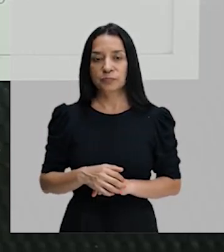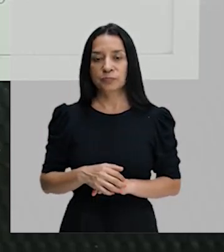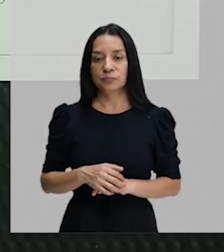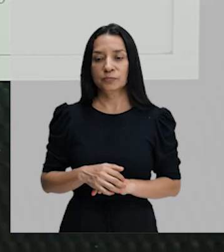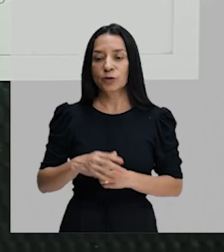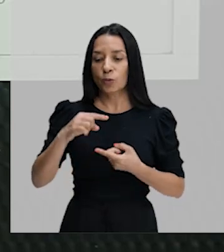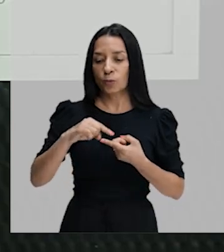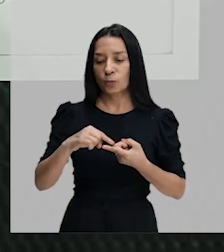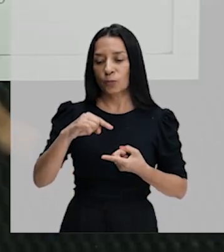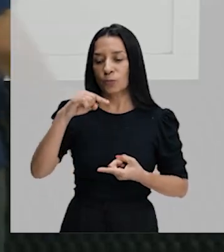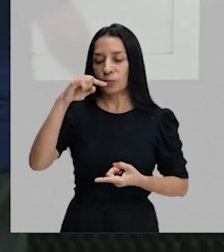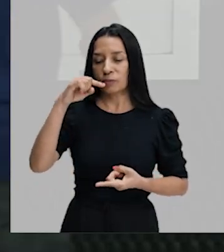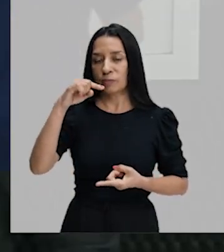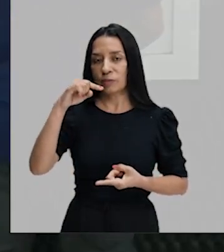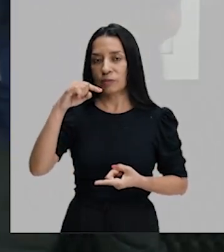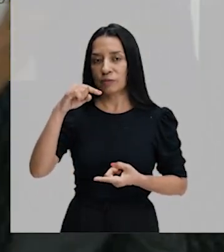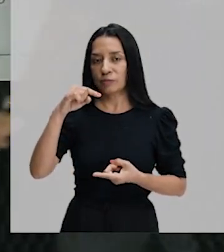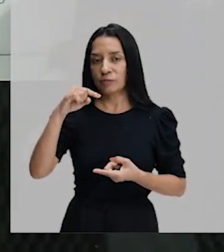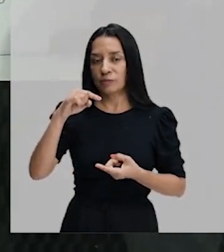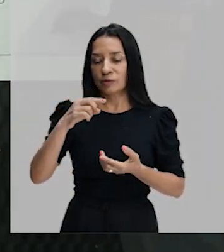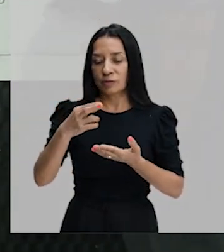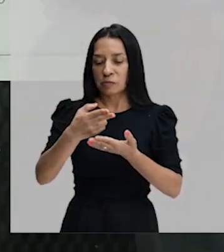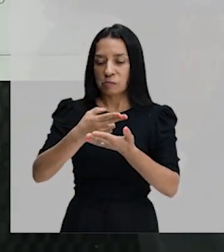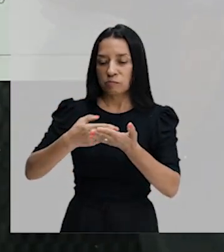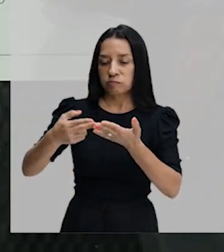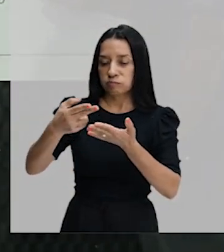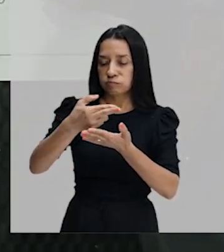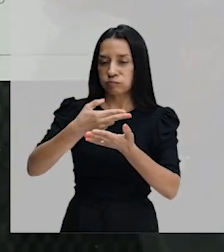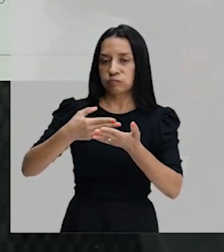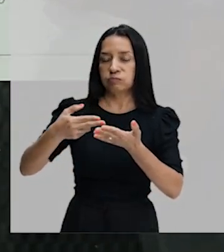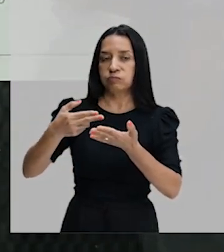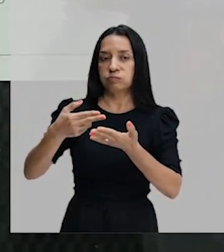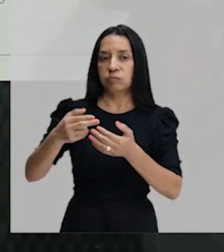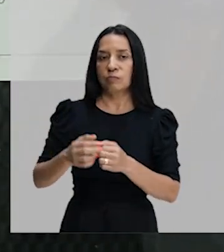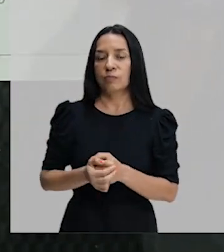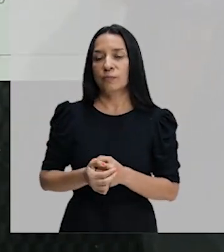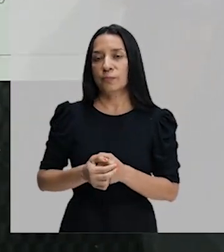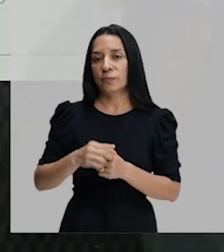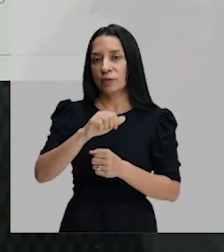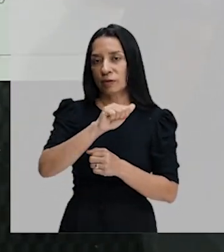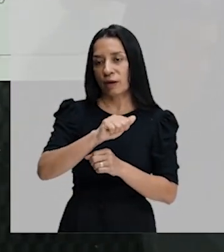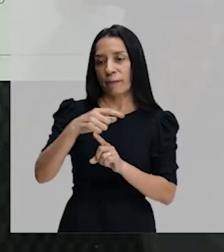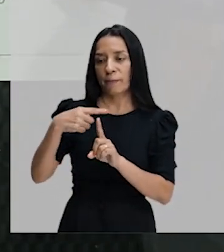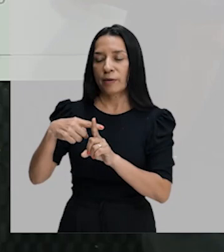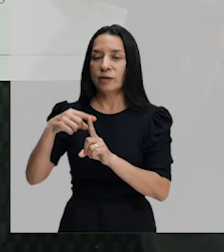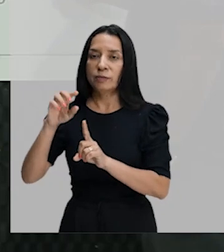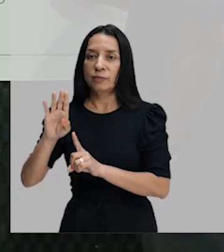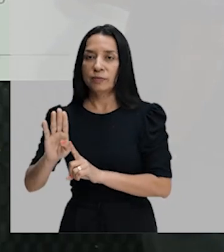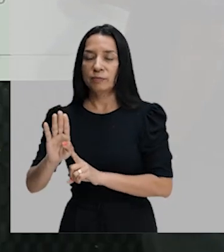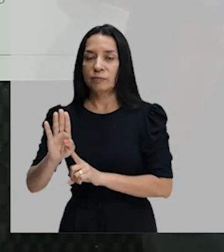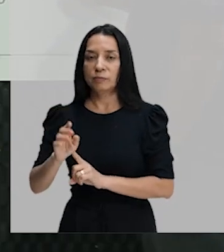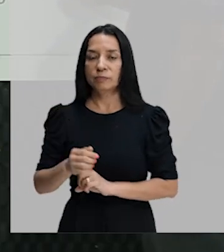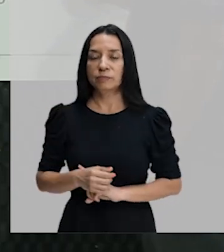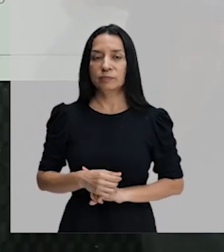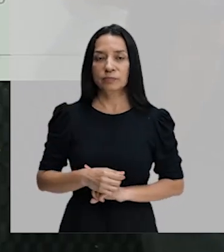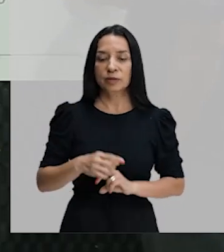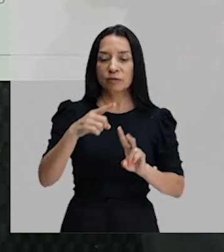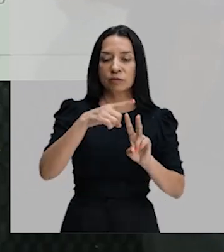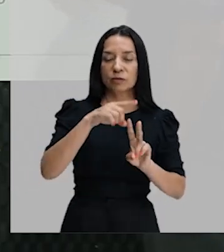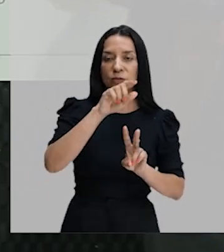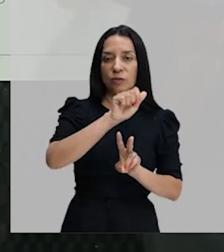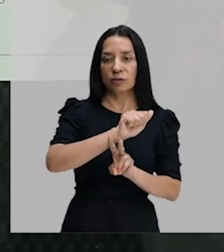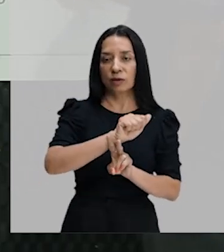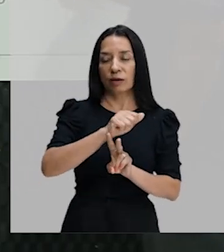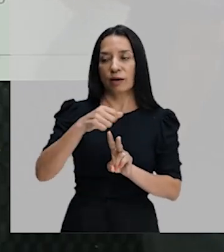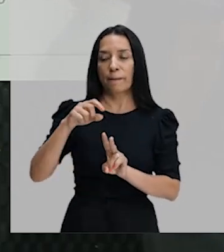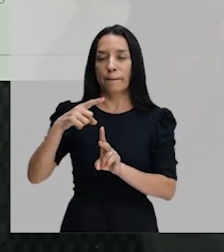que eu vou desenhar vai ser o tamanho do vetor A mais o vetor B. Então, esse é o vetor A